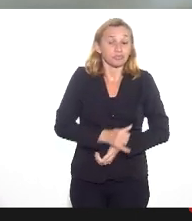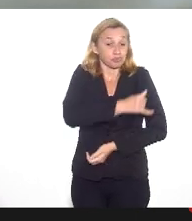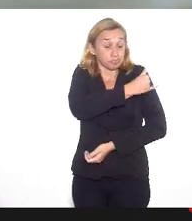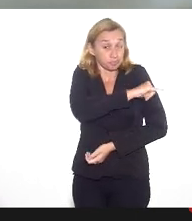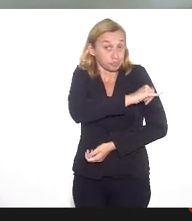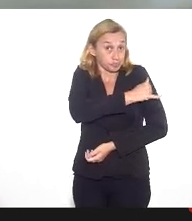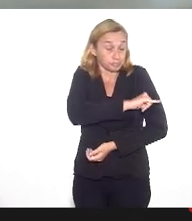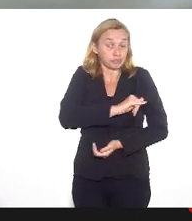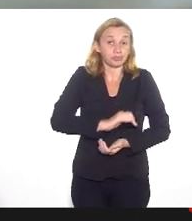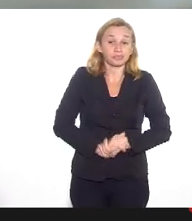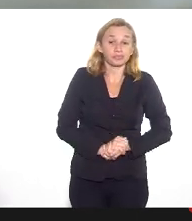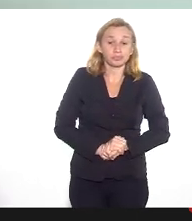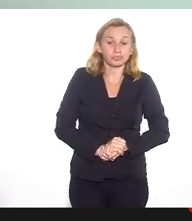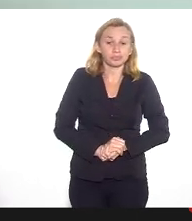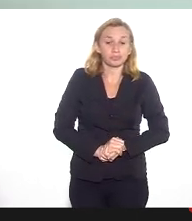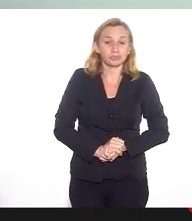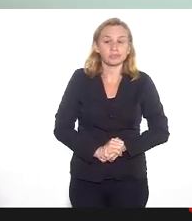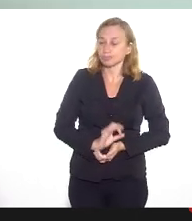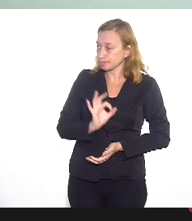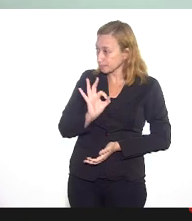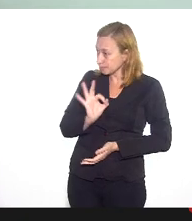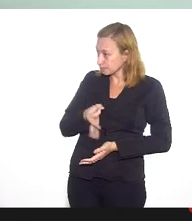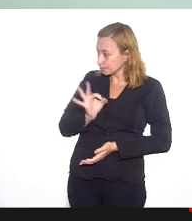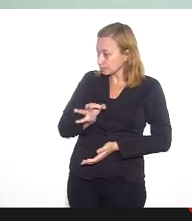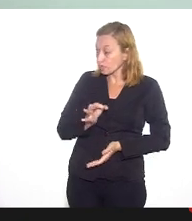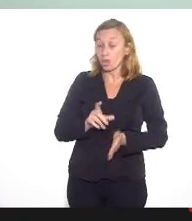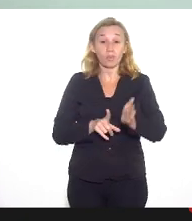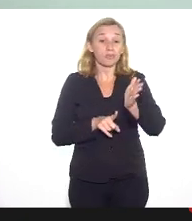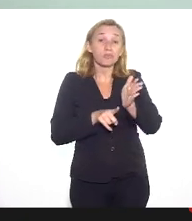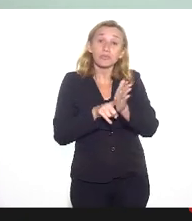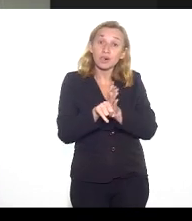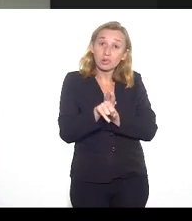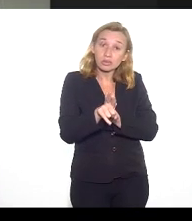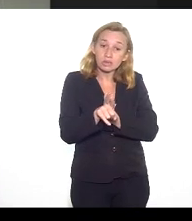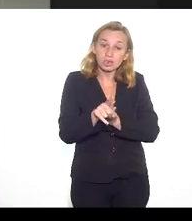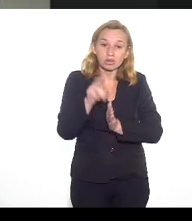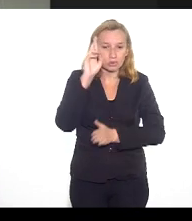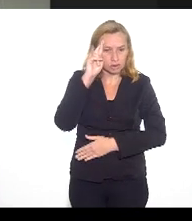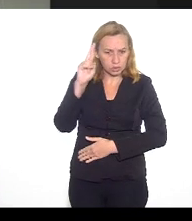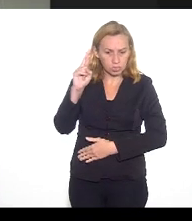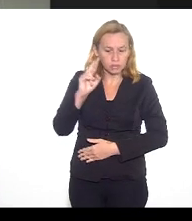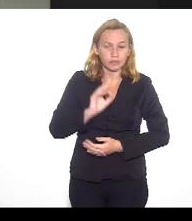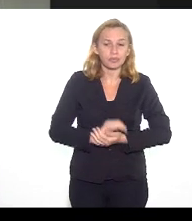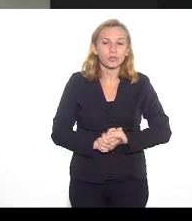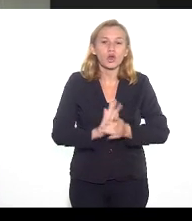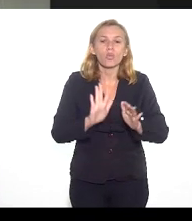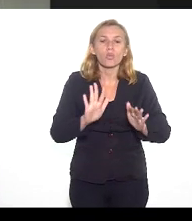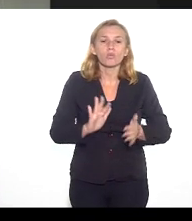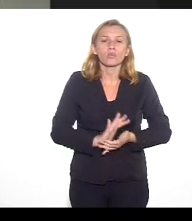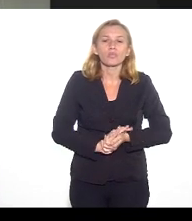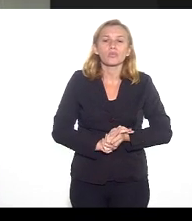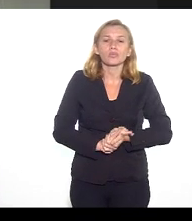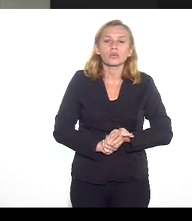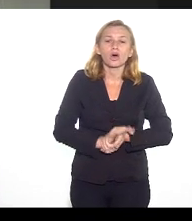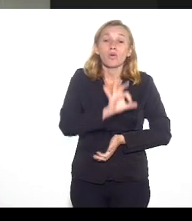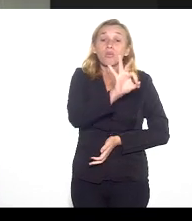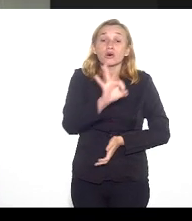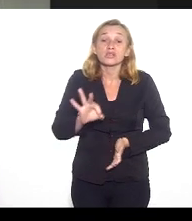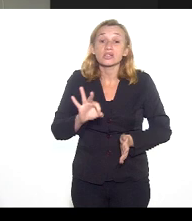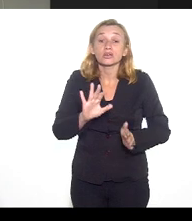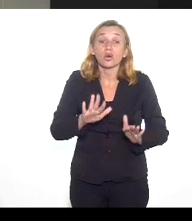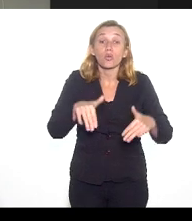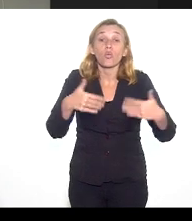Janeiro. Perfeitamente. Eu perguntaria à Vossa Senhoria qual é o percentual